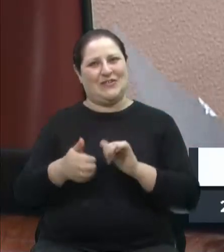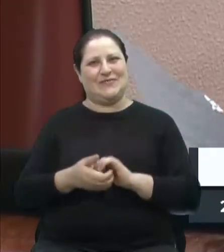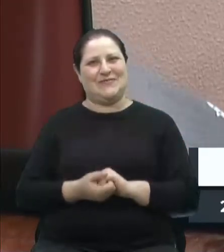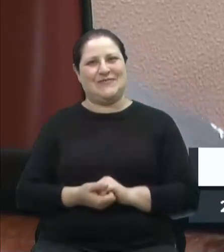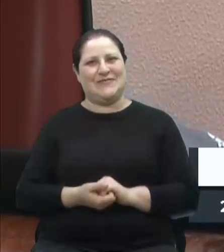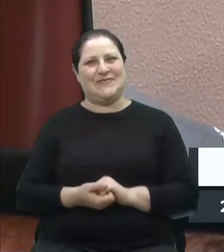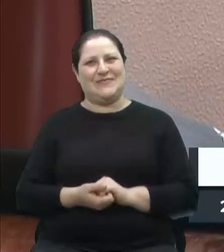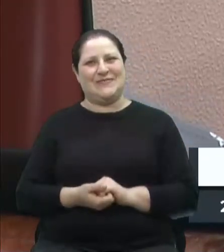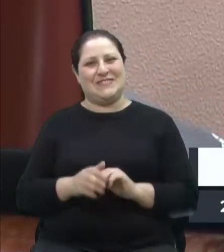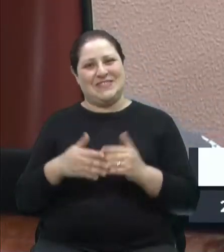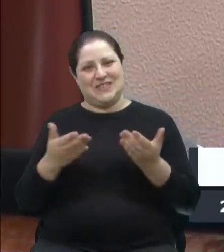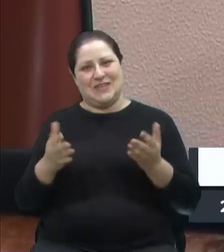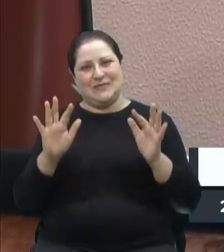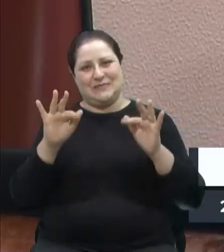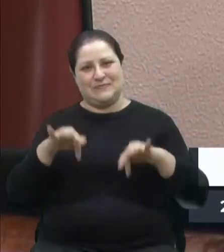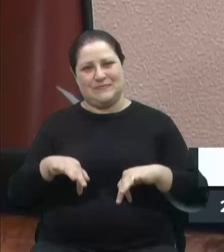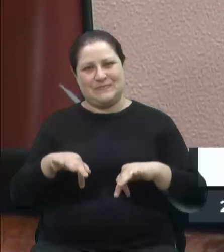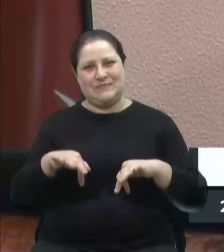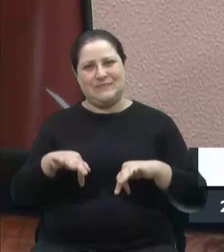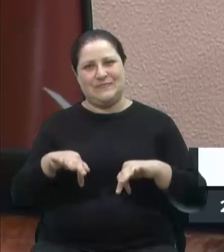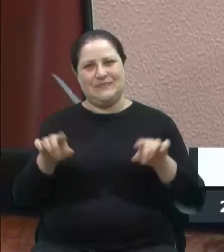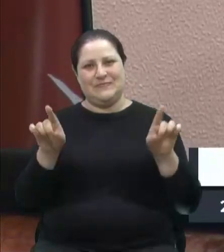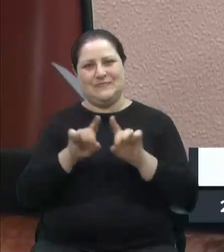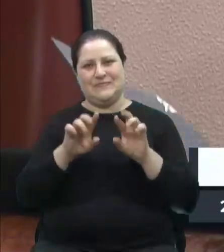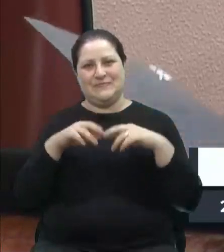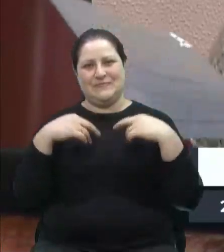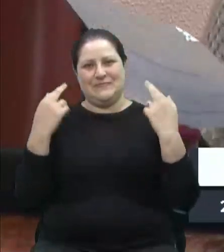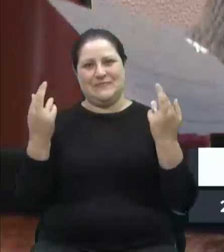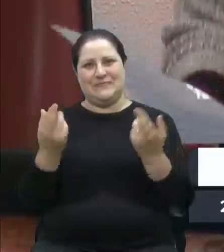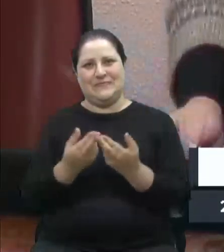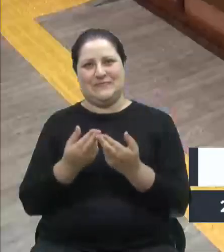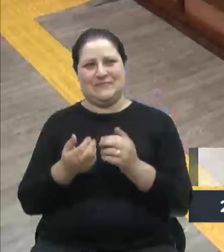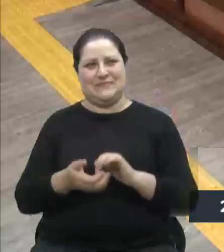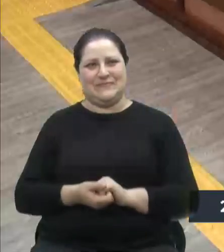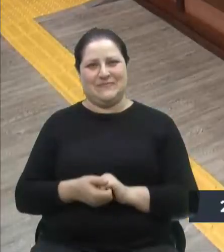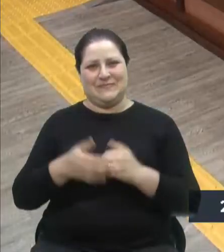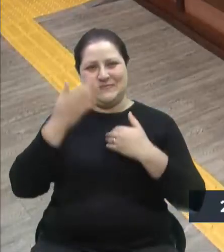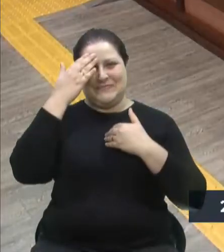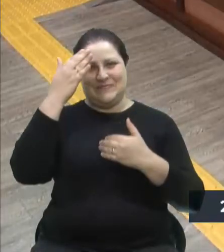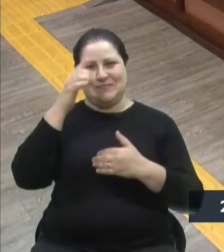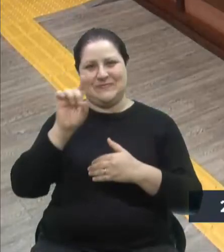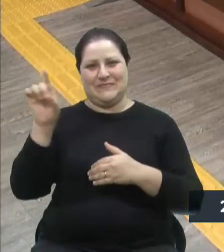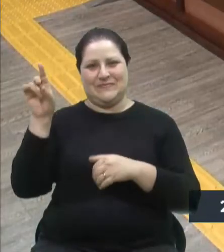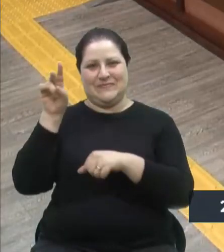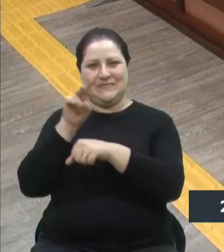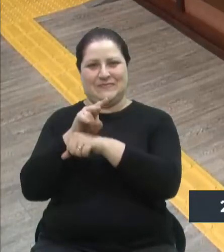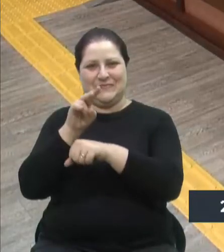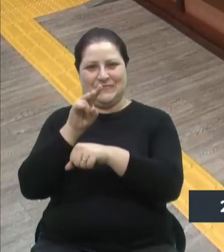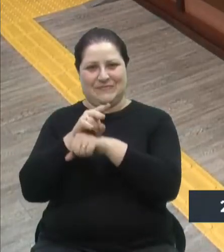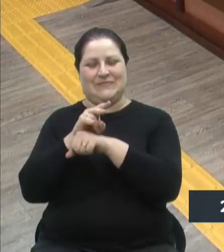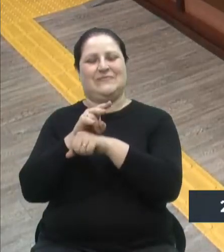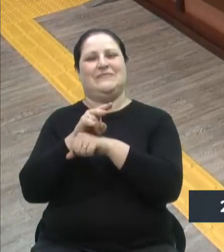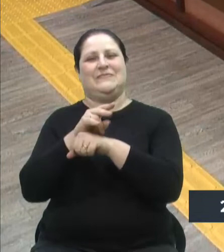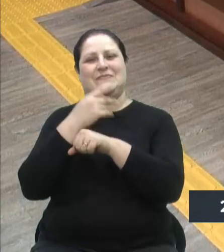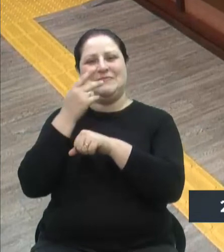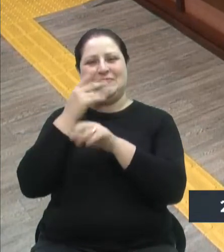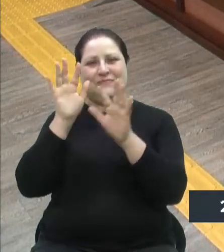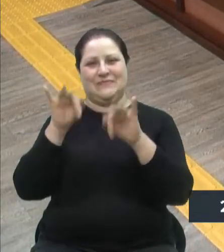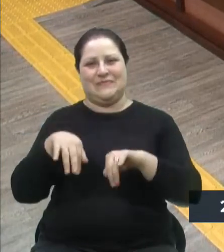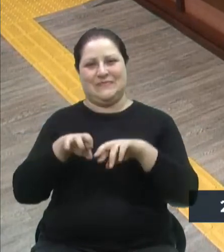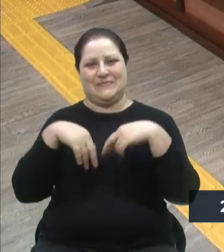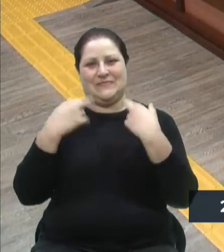então encerrado o pequeno expediente agradecendo a proteção de Deus declaro encerrado os trabalhos